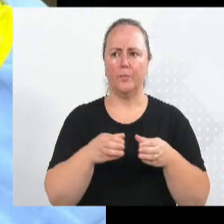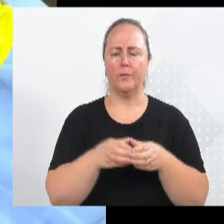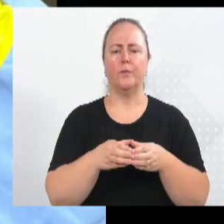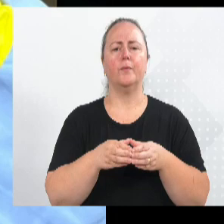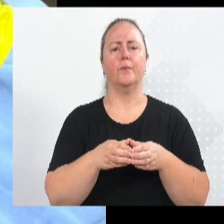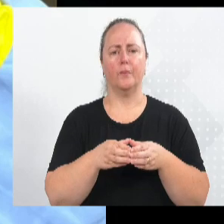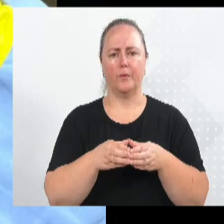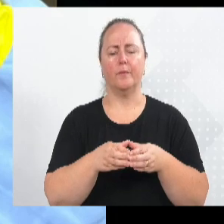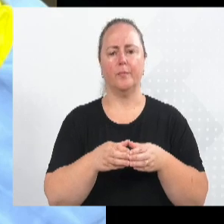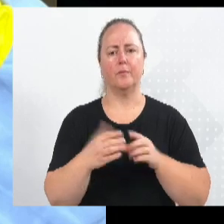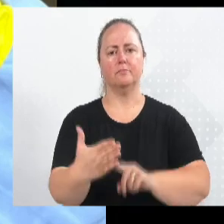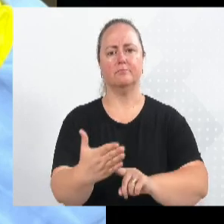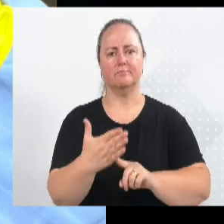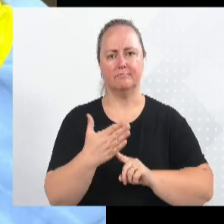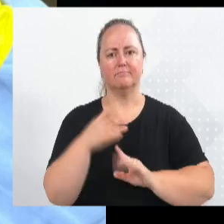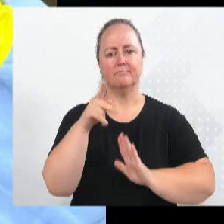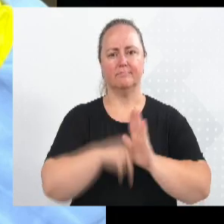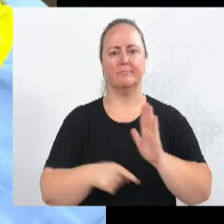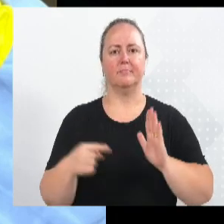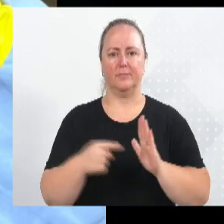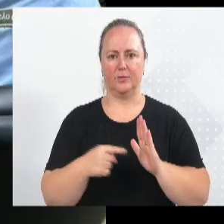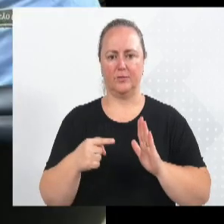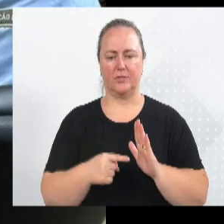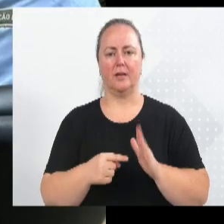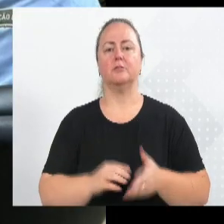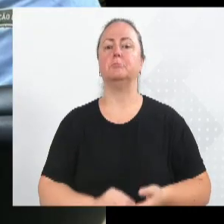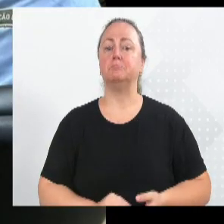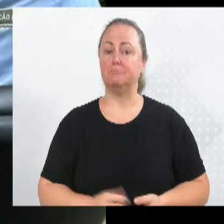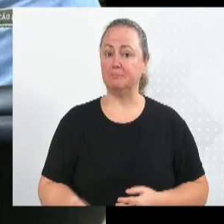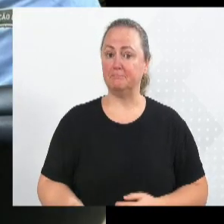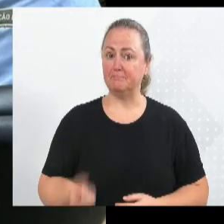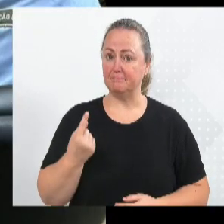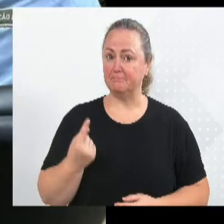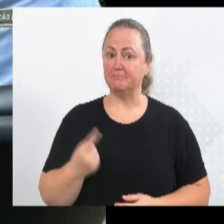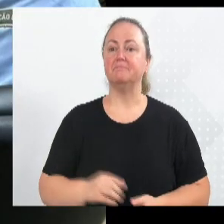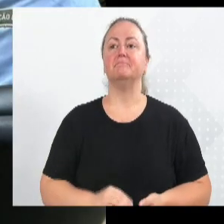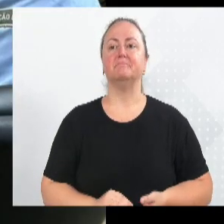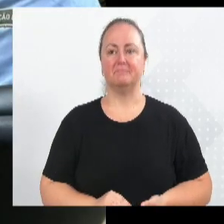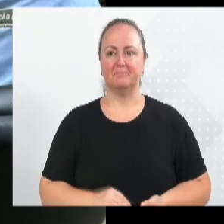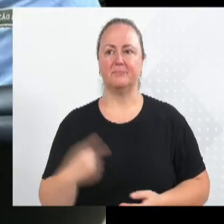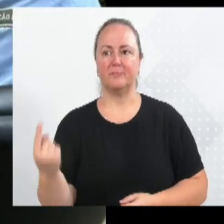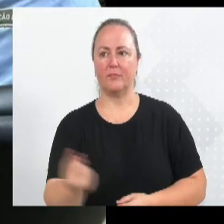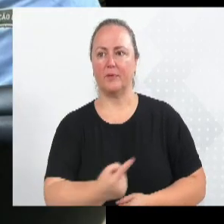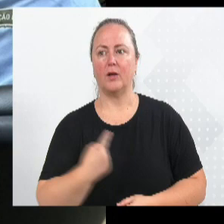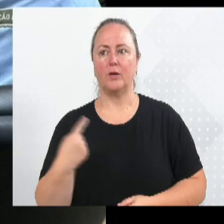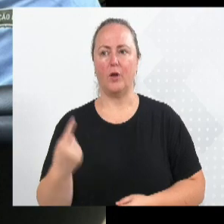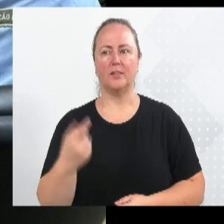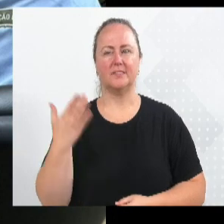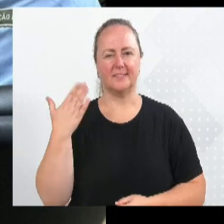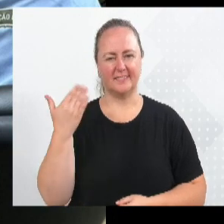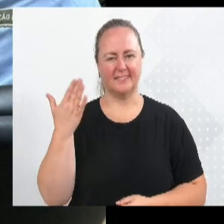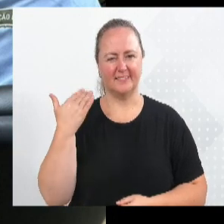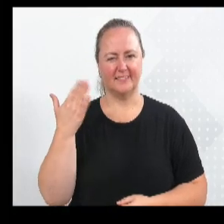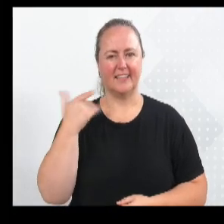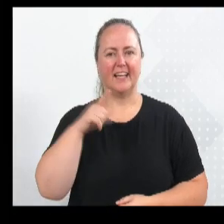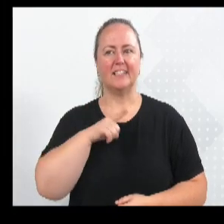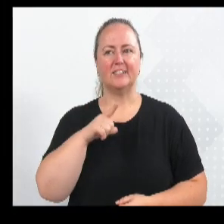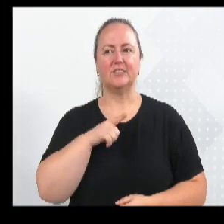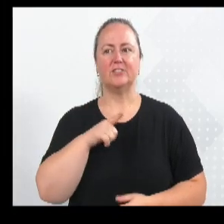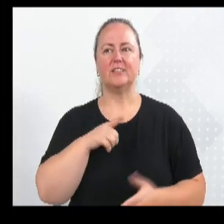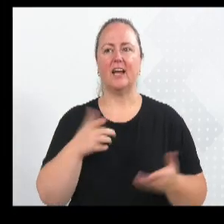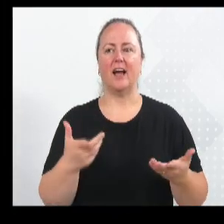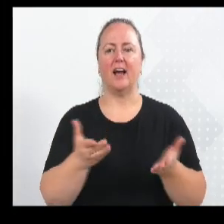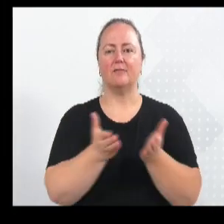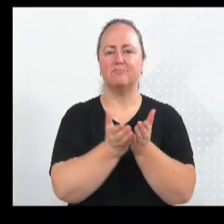de conhecido, vieram me mostrar aí um projeto. E, por incrível que pareça, senhores vereadores, nós que somos da época mais antiga do famoso barquinho